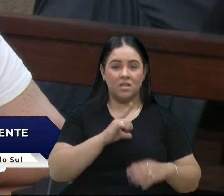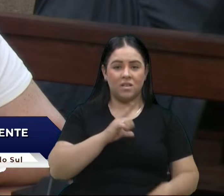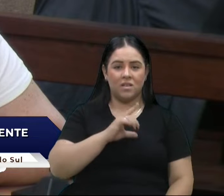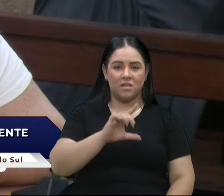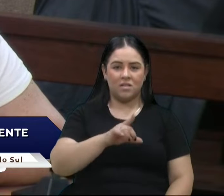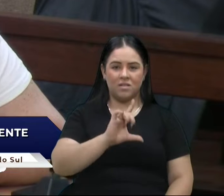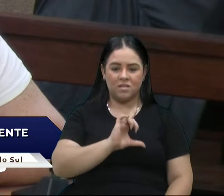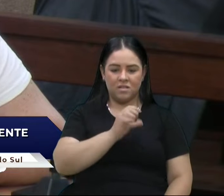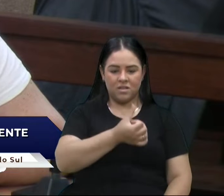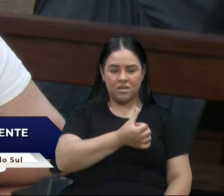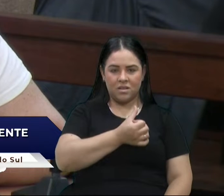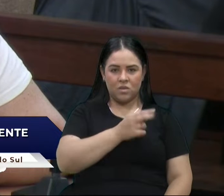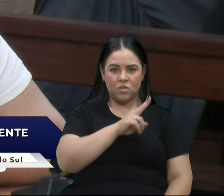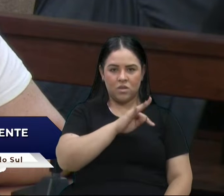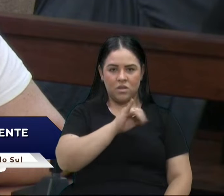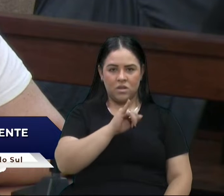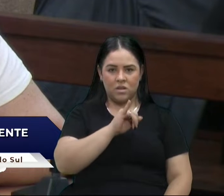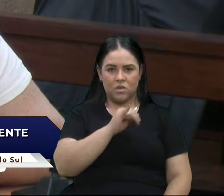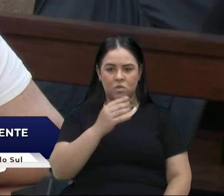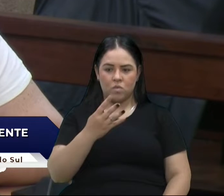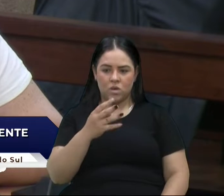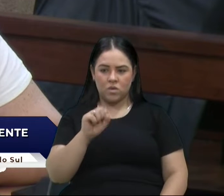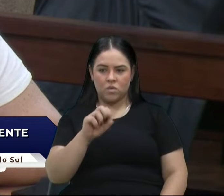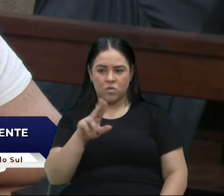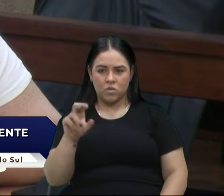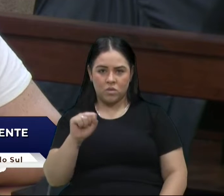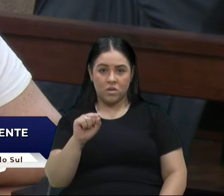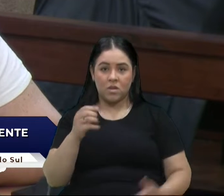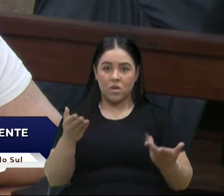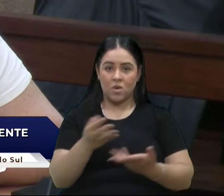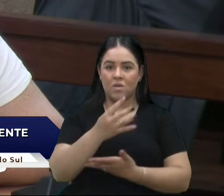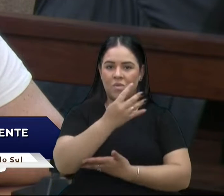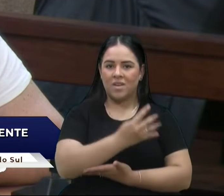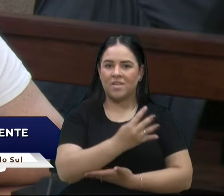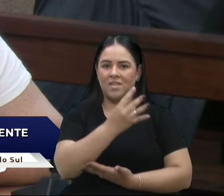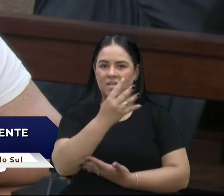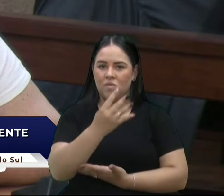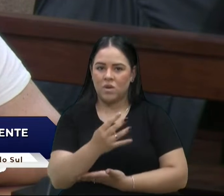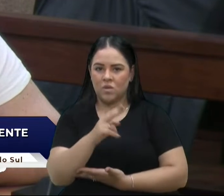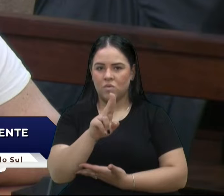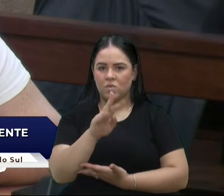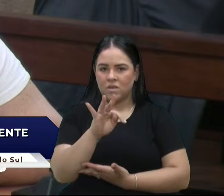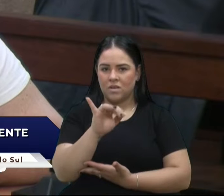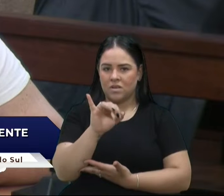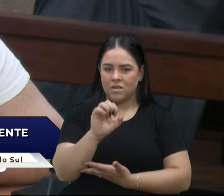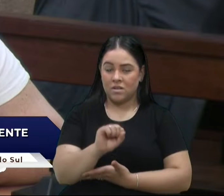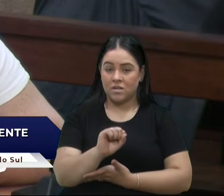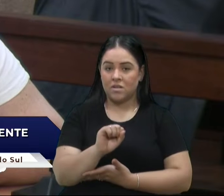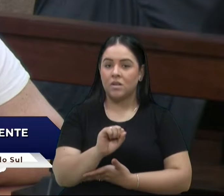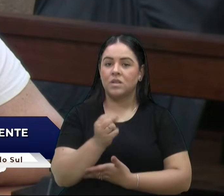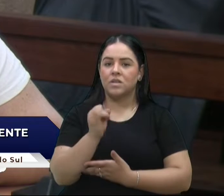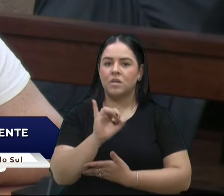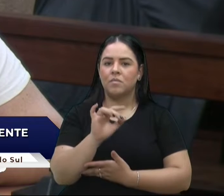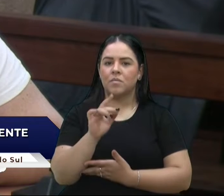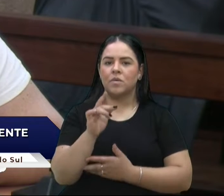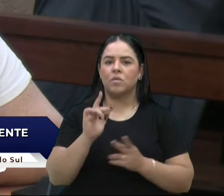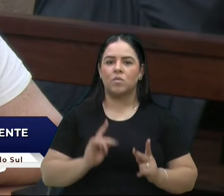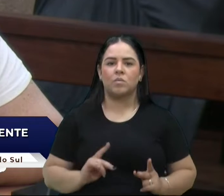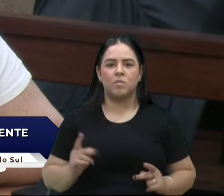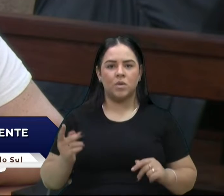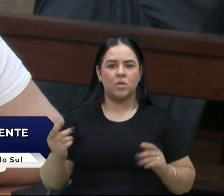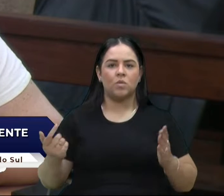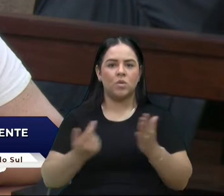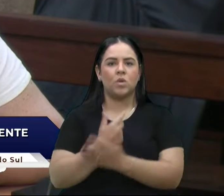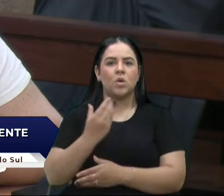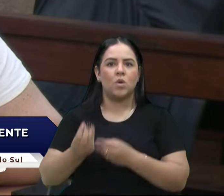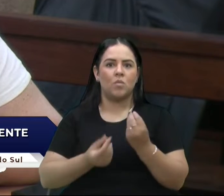convênio de UTI, 4 SUS de UTI, para 44 leitos de UTI. Então, hoje, se as pessoas perguntam, nem a gente sabe como é